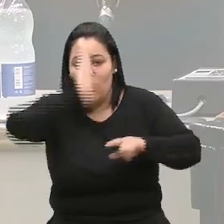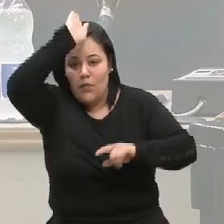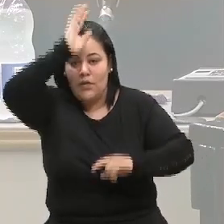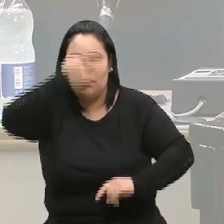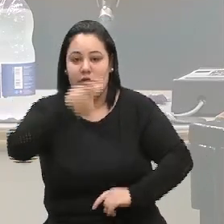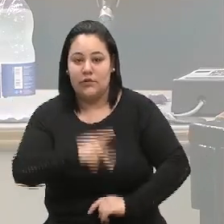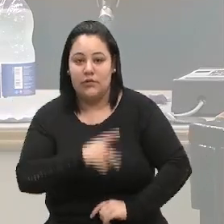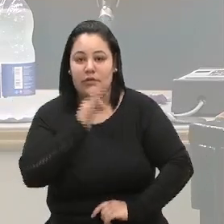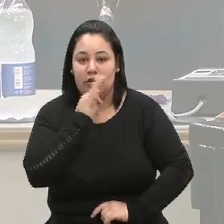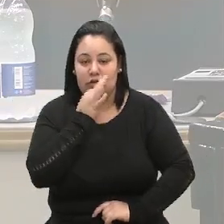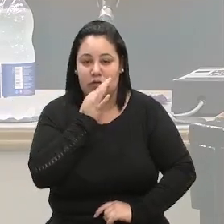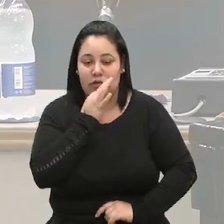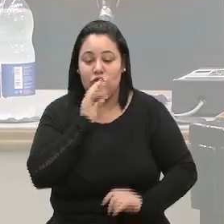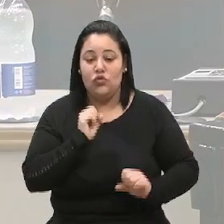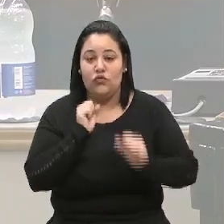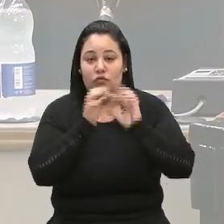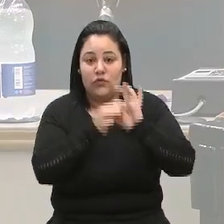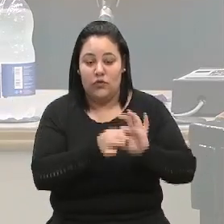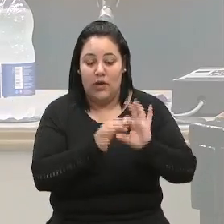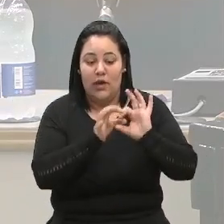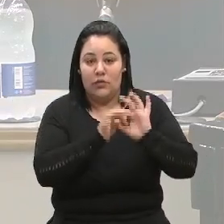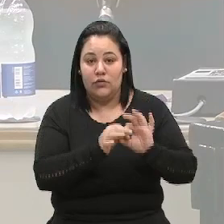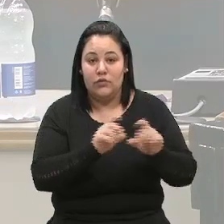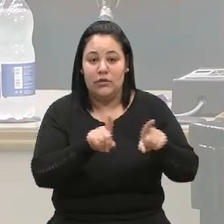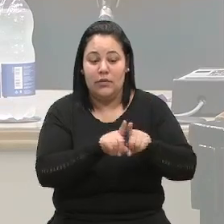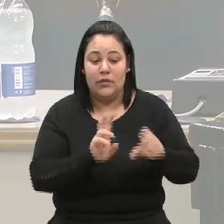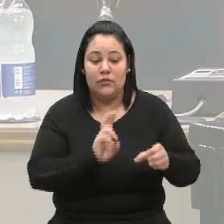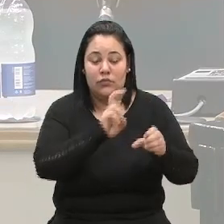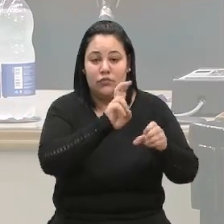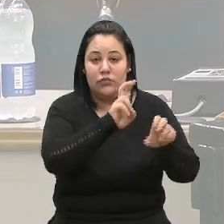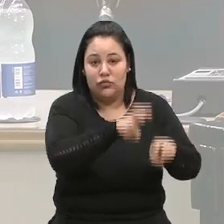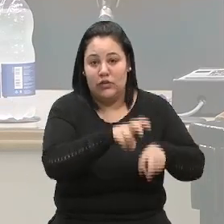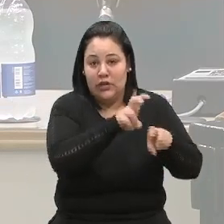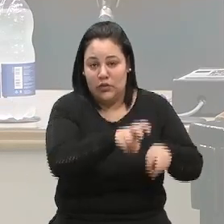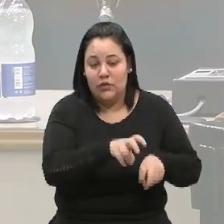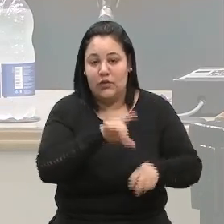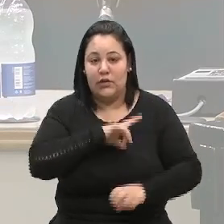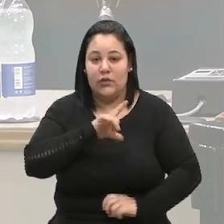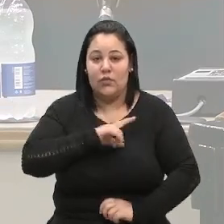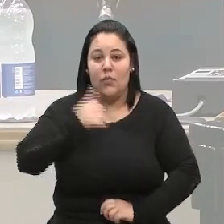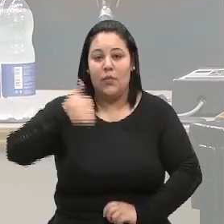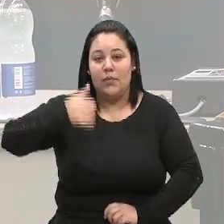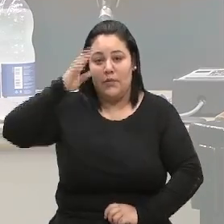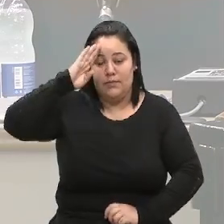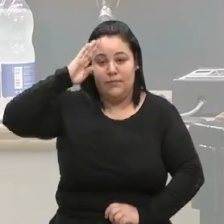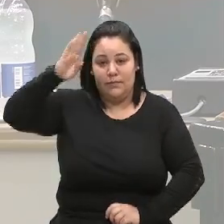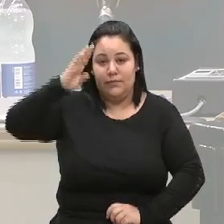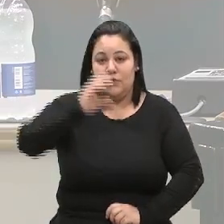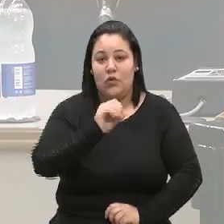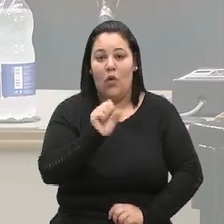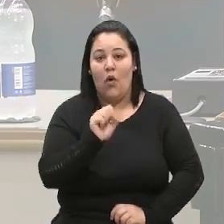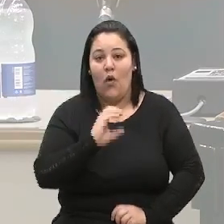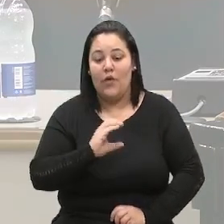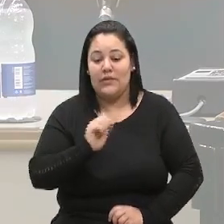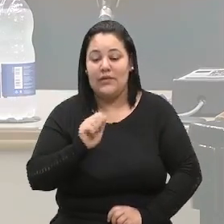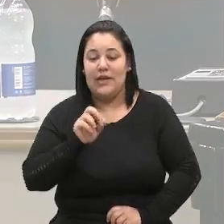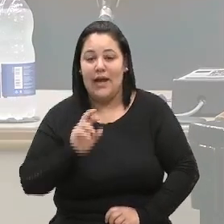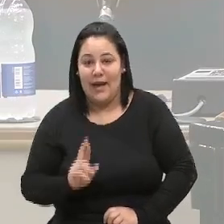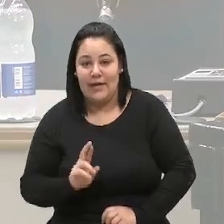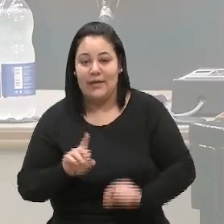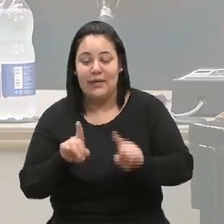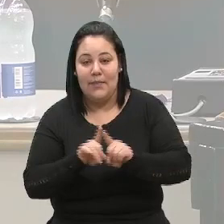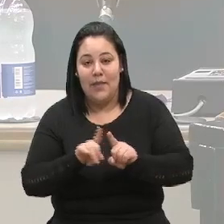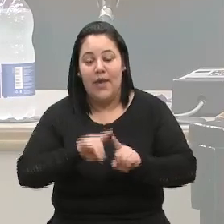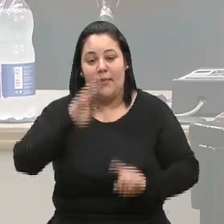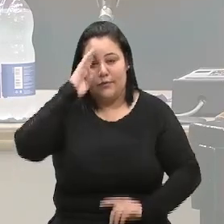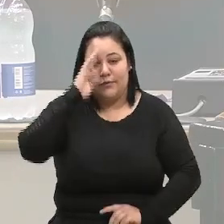Comando de Bombeiros do Interior, tendo como comandante interino o 1º Sargento Policial Militar Bombeiro Oscar Cardoso de Azevedo.